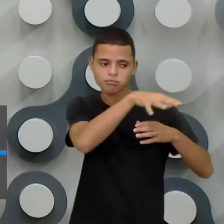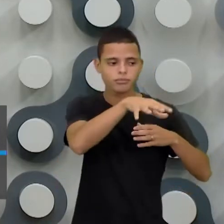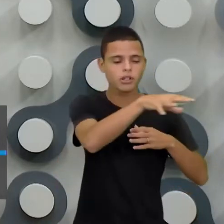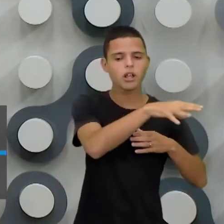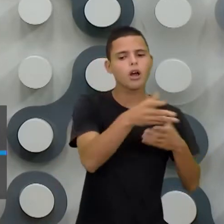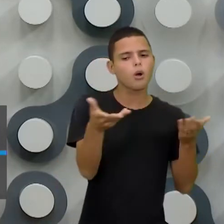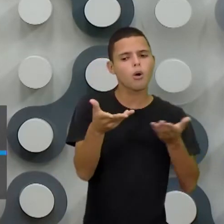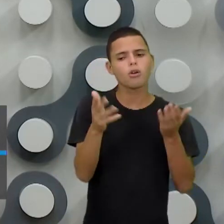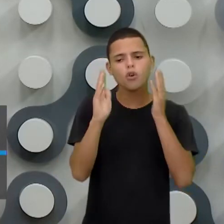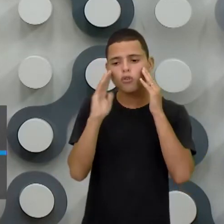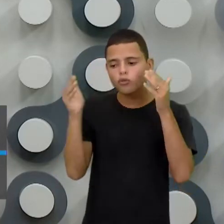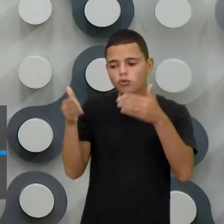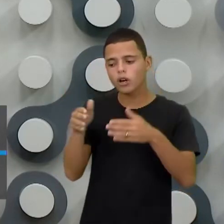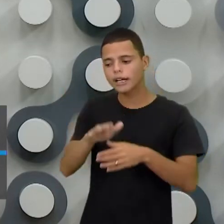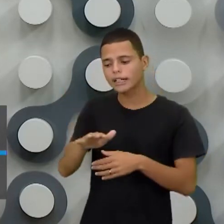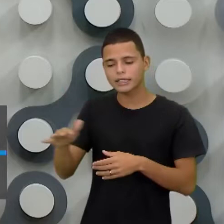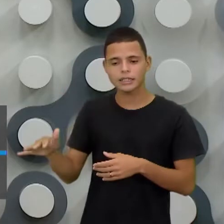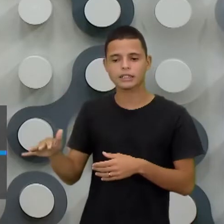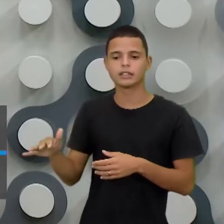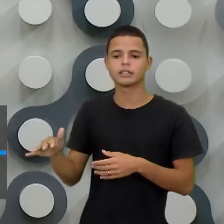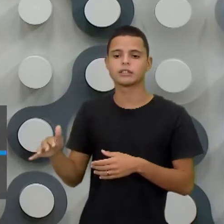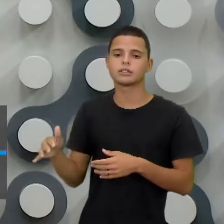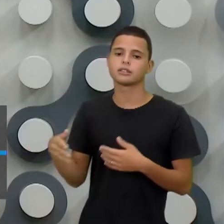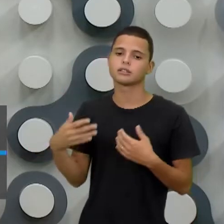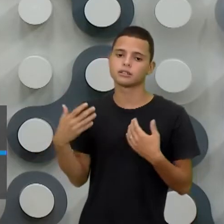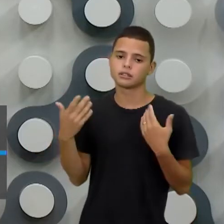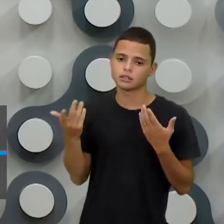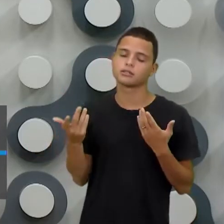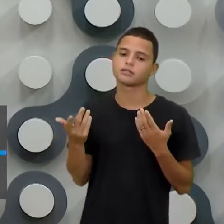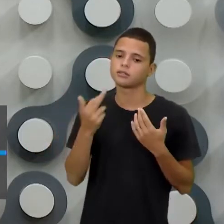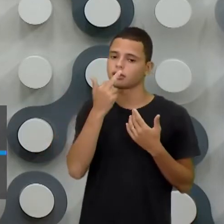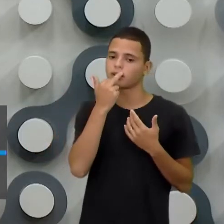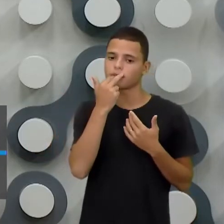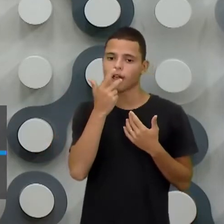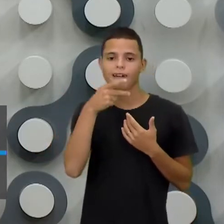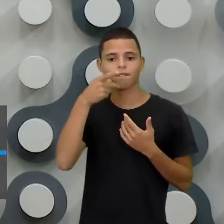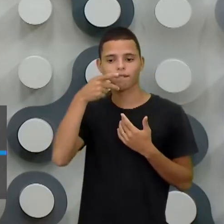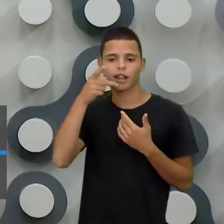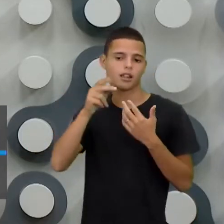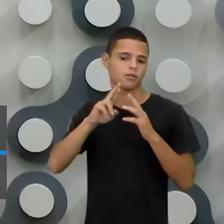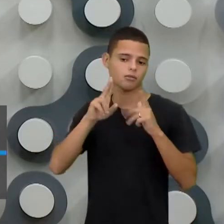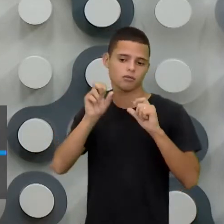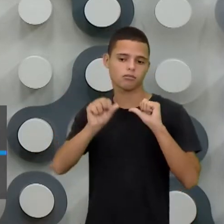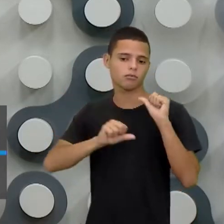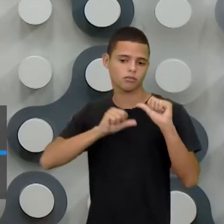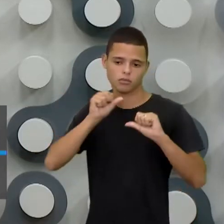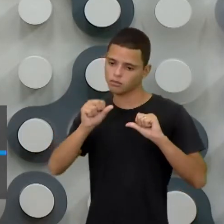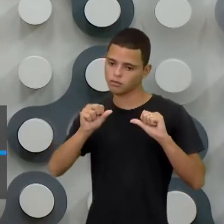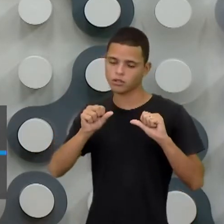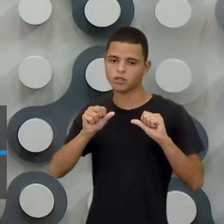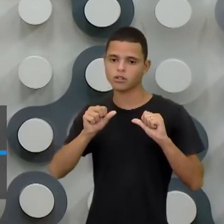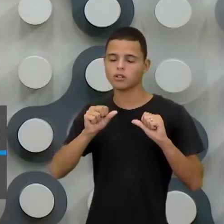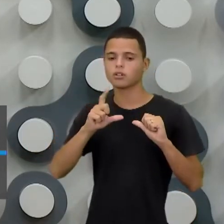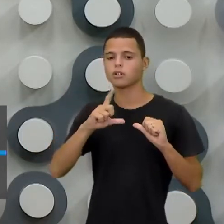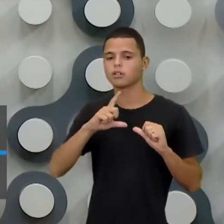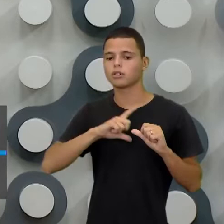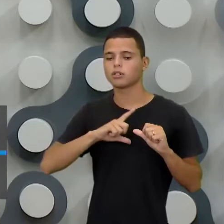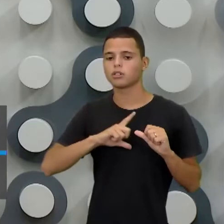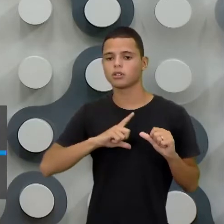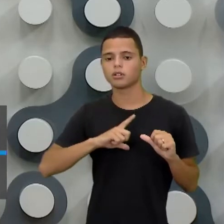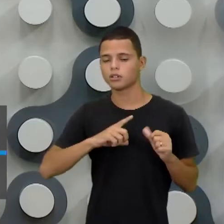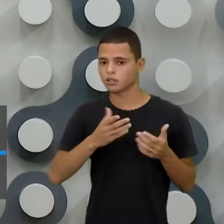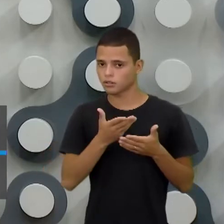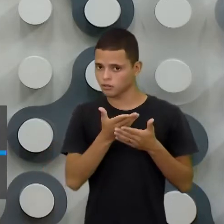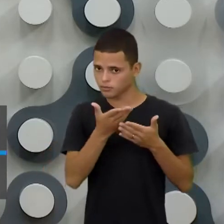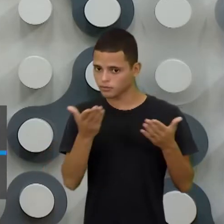é mais destinado às crianças, é claro que o vocabulário mudou por completo, tá? Então aí nós temos para vocês